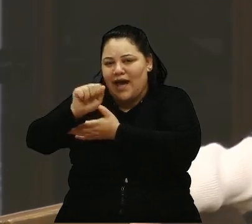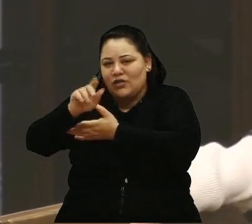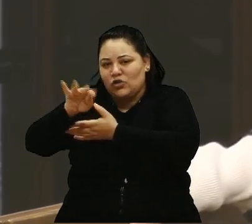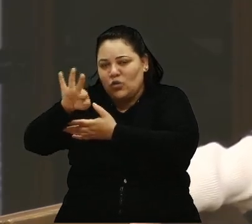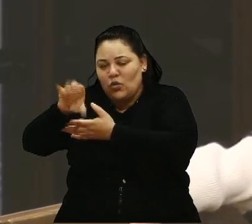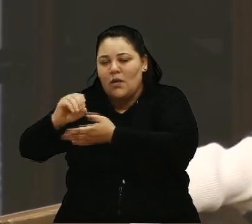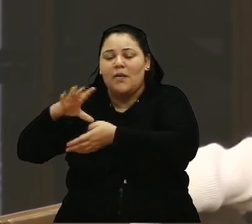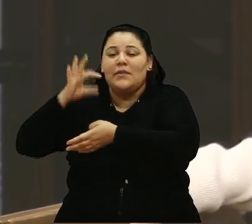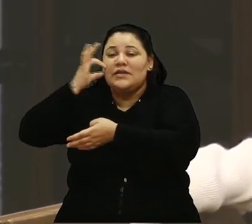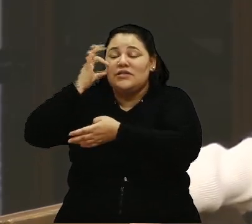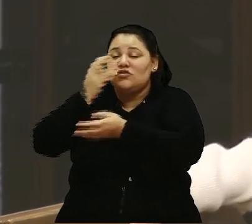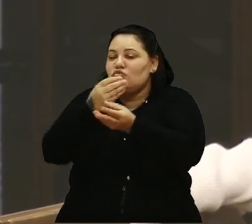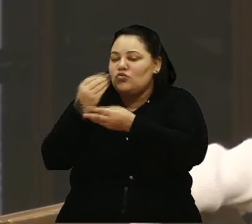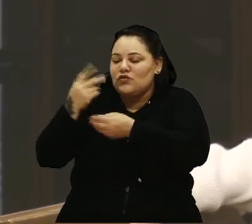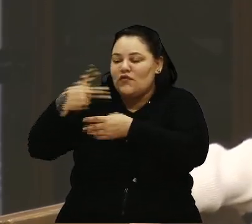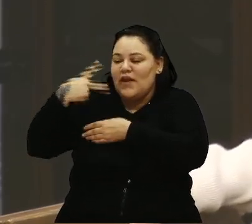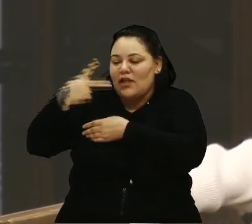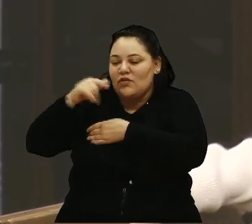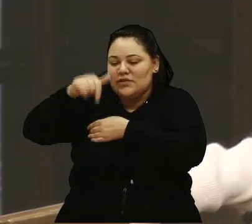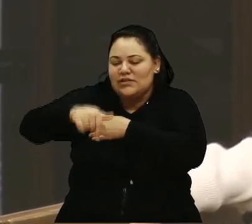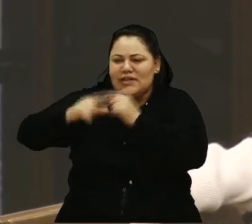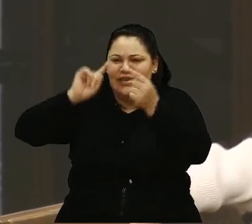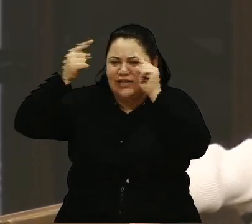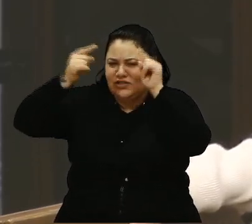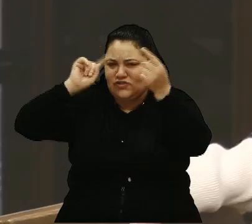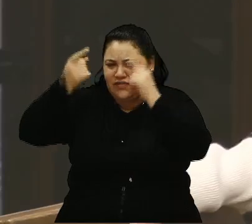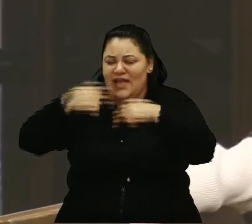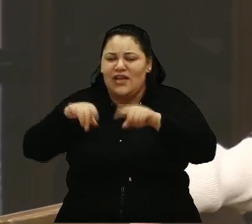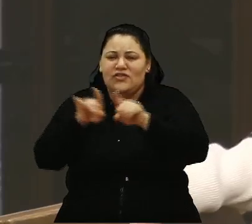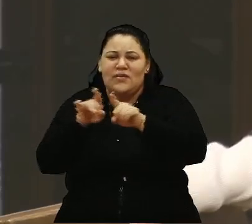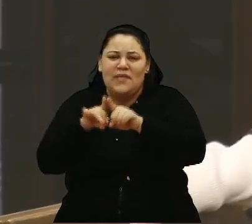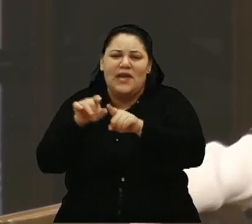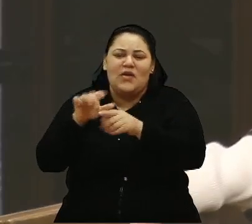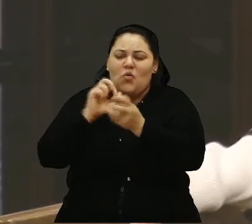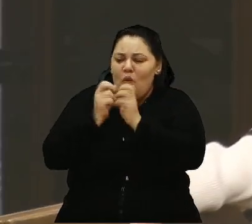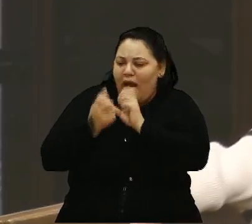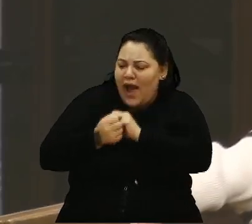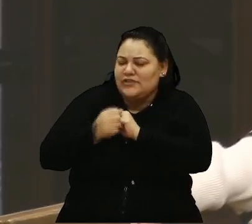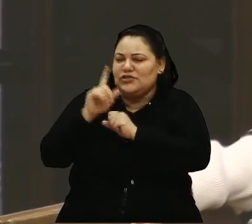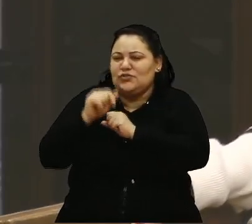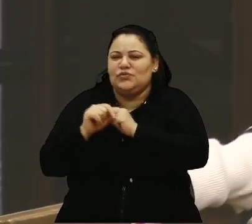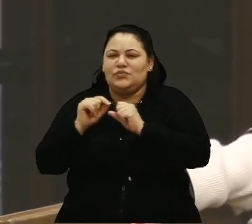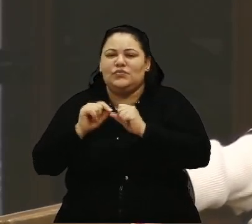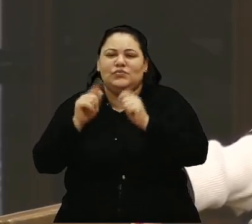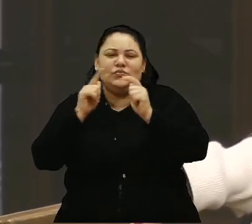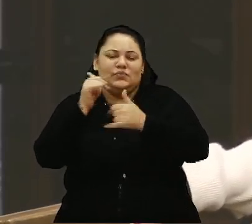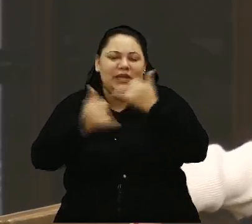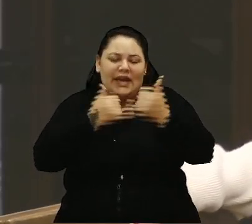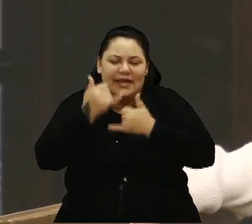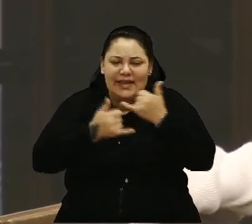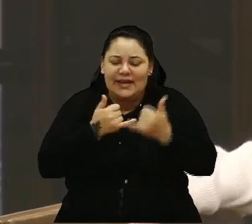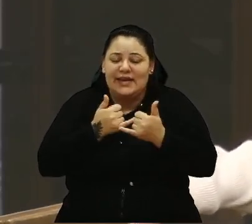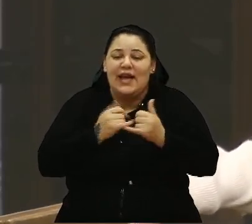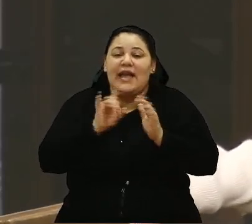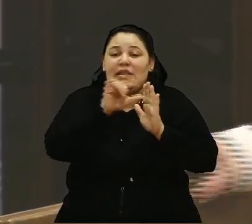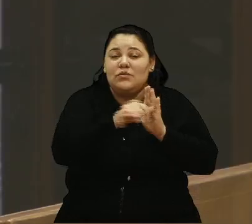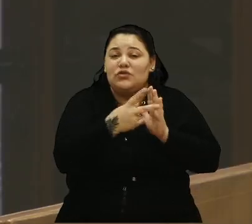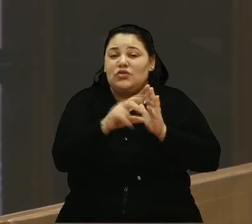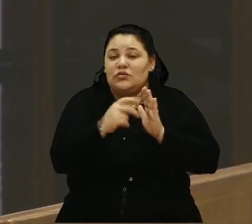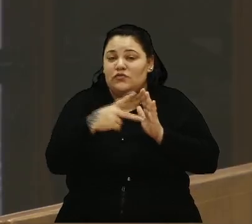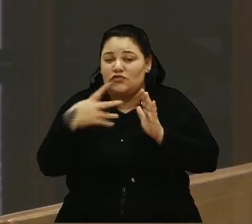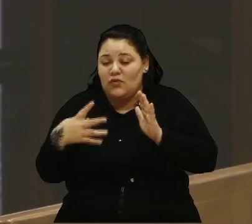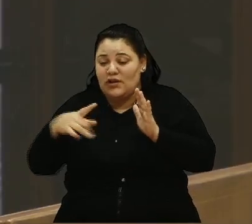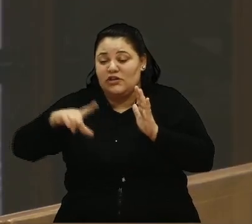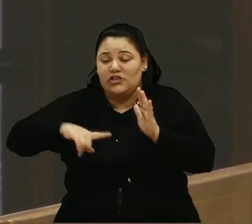casa, com muita música, com criatividade, com arte, com recriação. E em 2024 nós tivemos